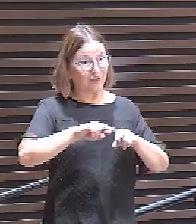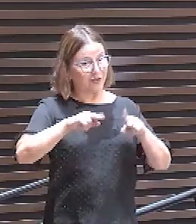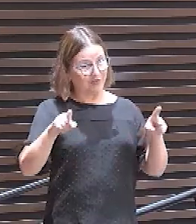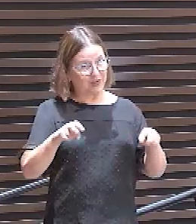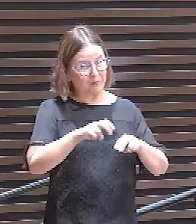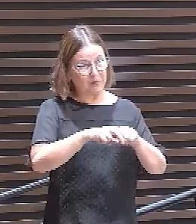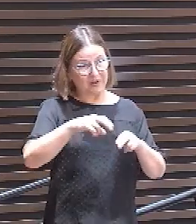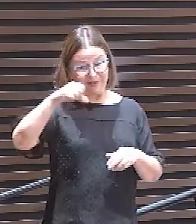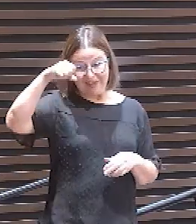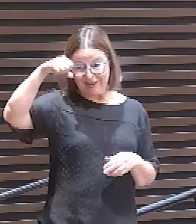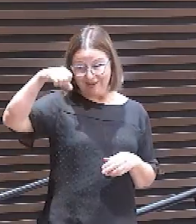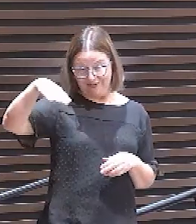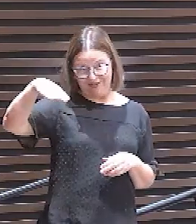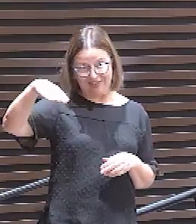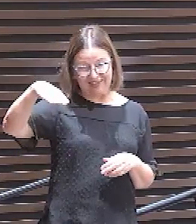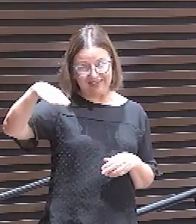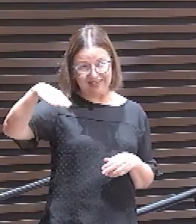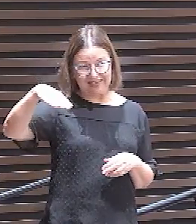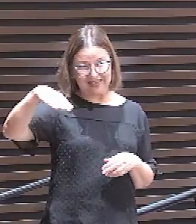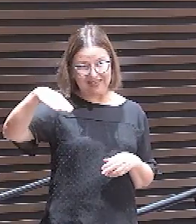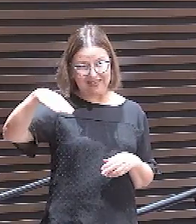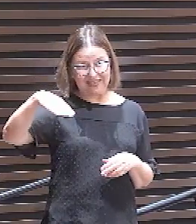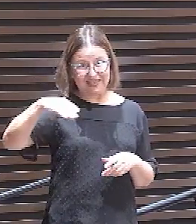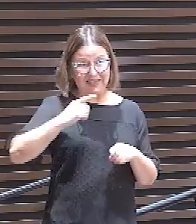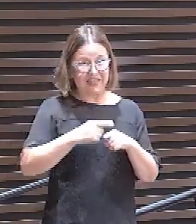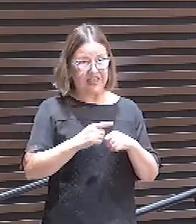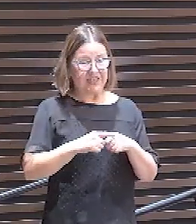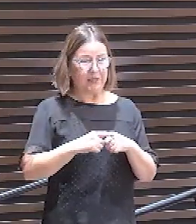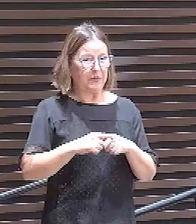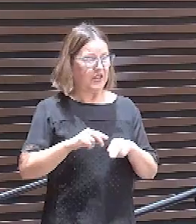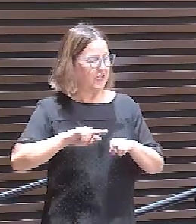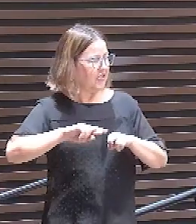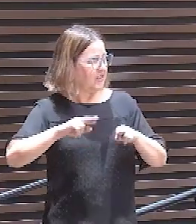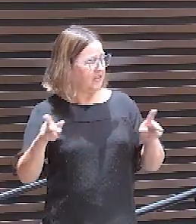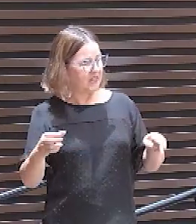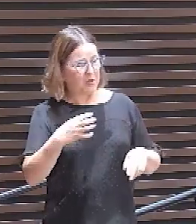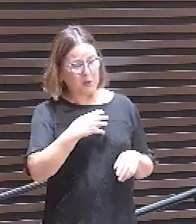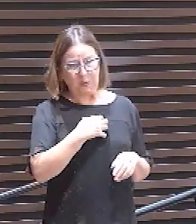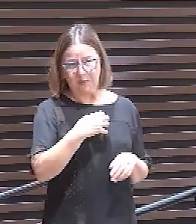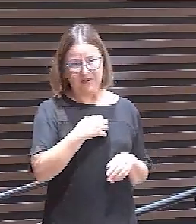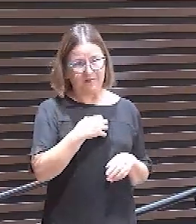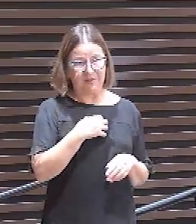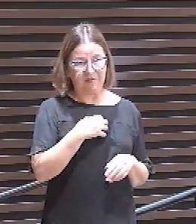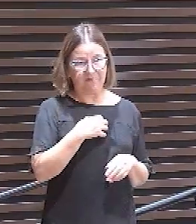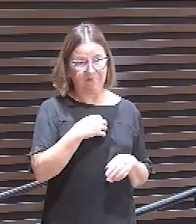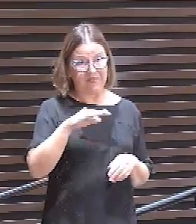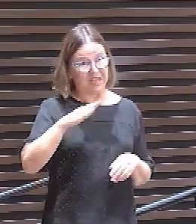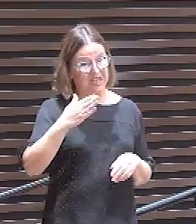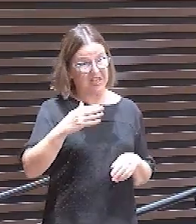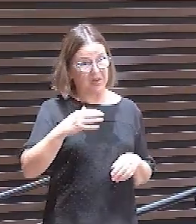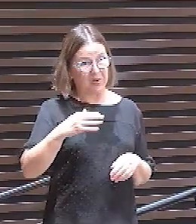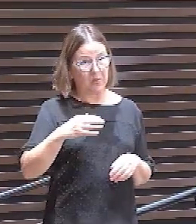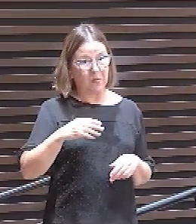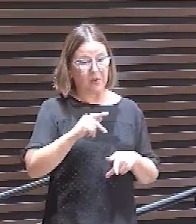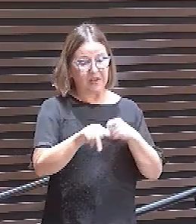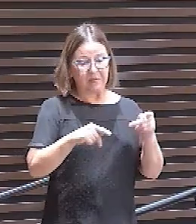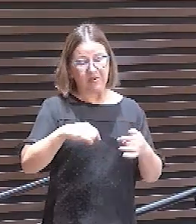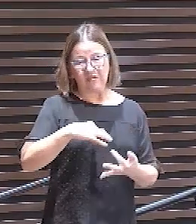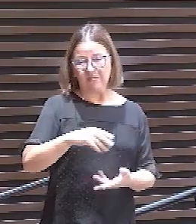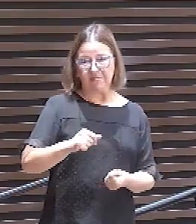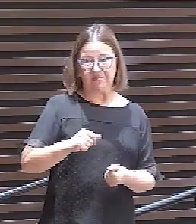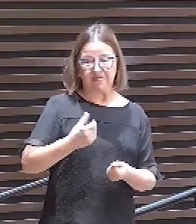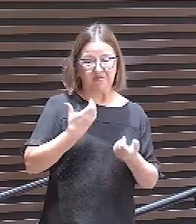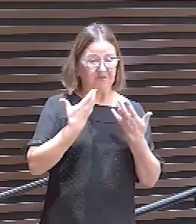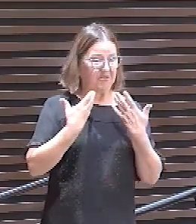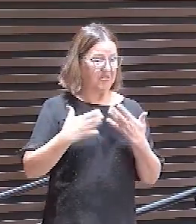nos torna fora da agenda do mundo. O mundo não nos quer mais. O mundo não tem, não, esse